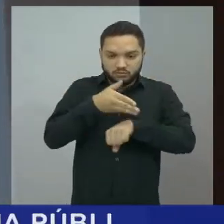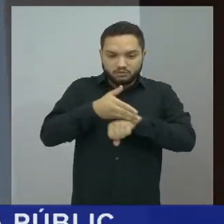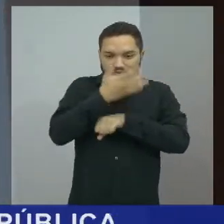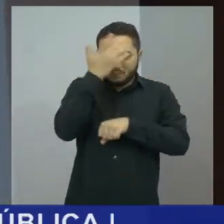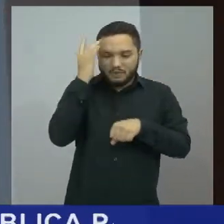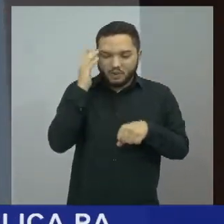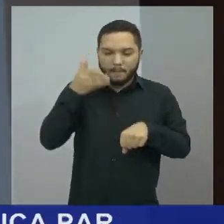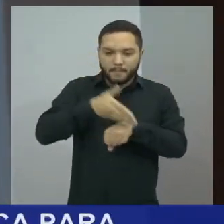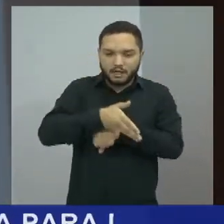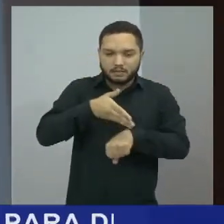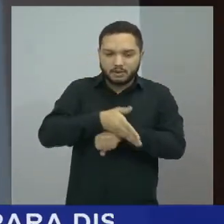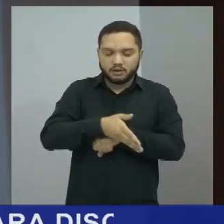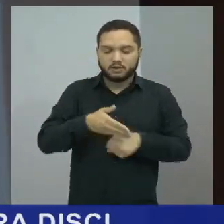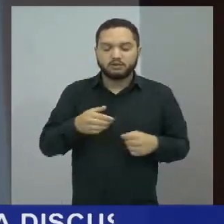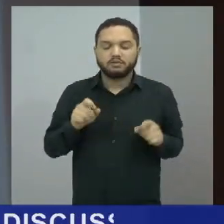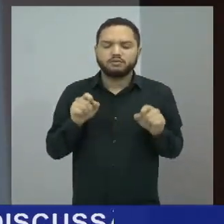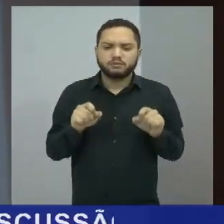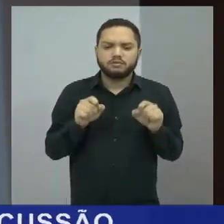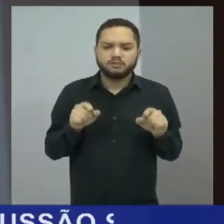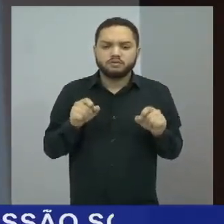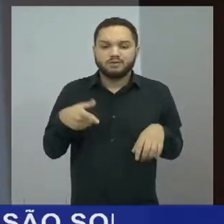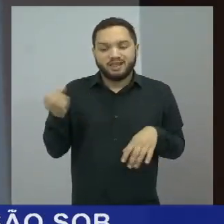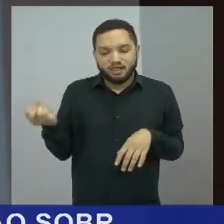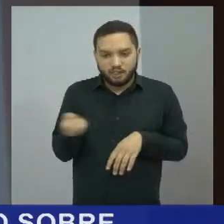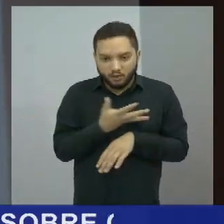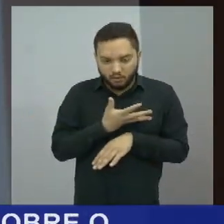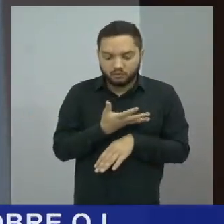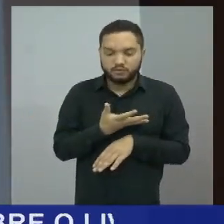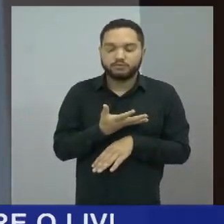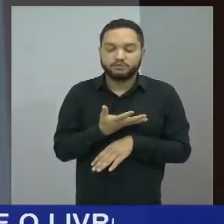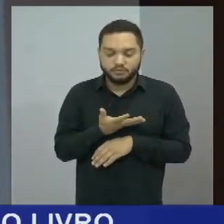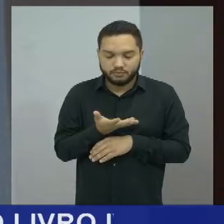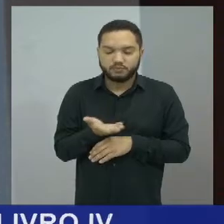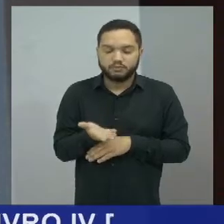popular, que é uma inovação que vai ser